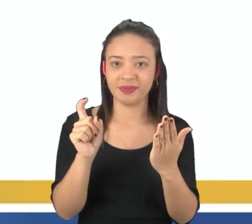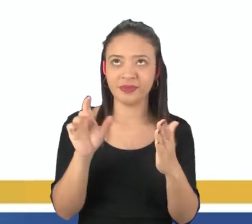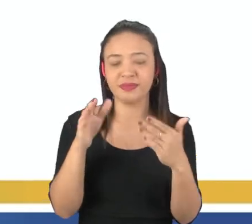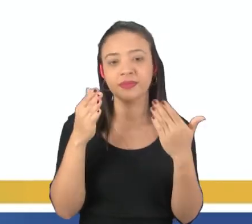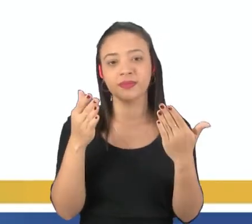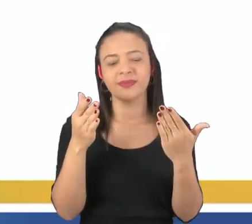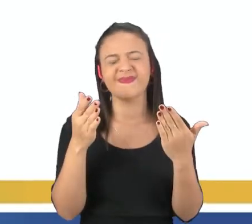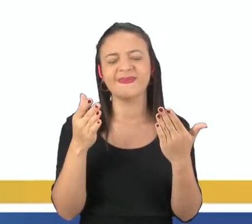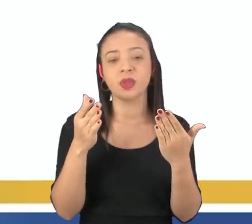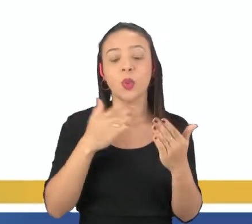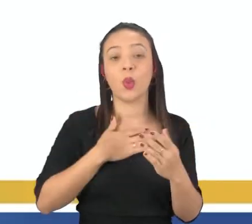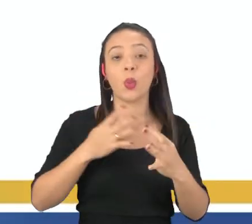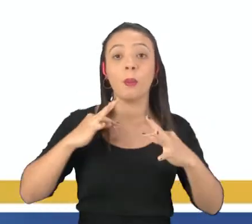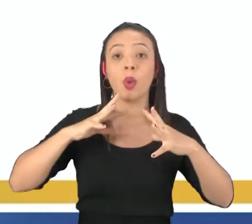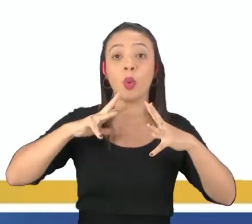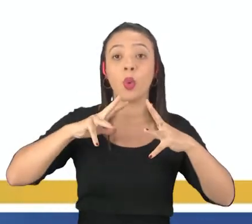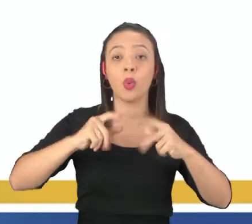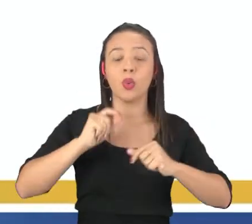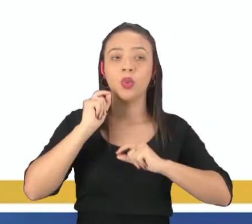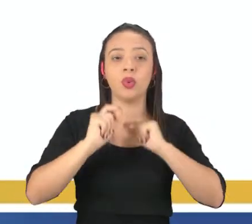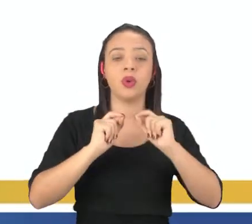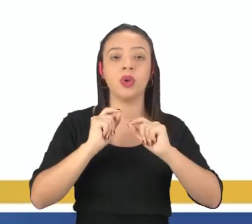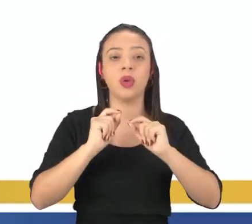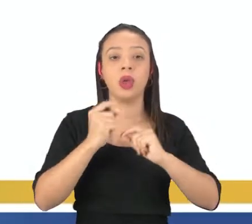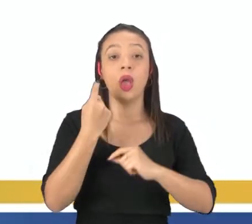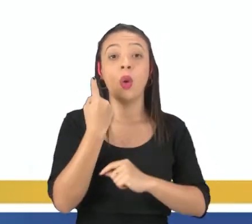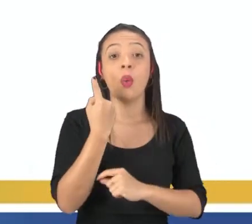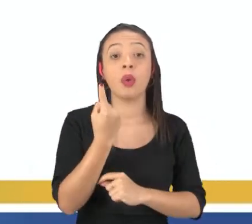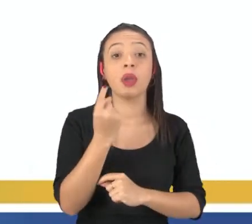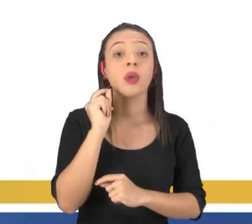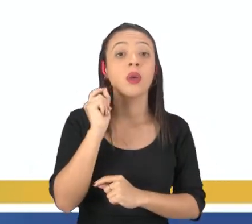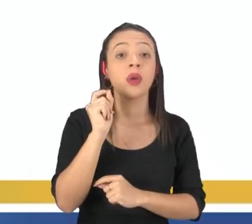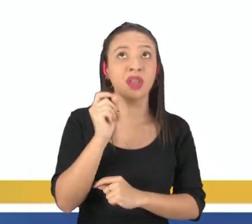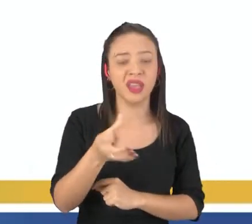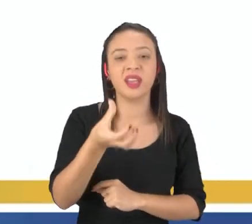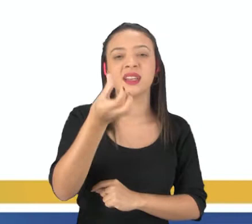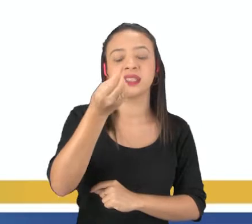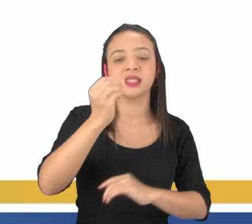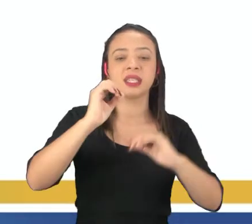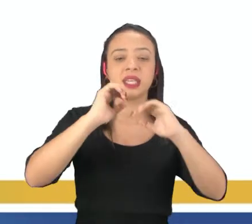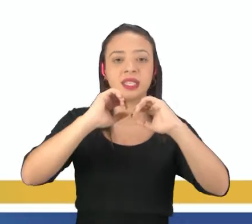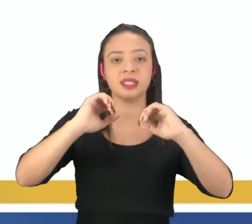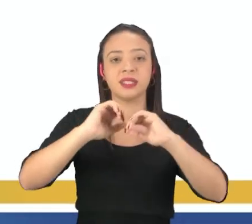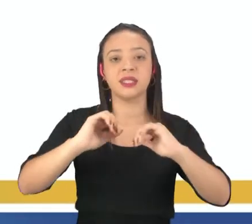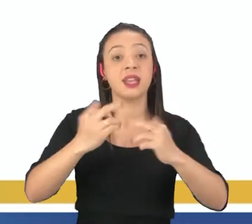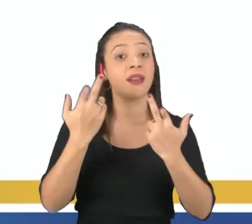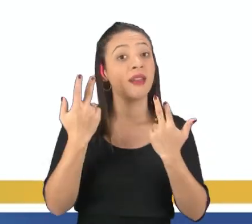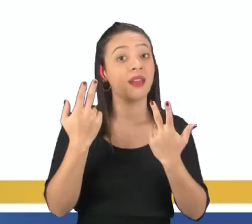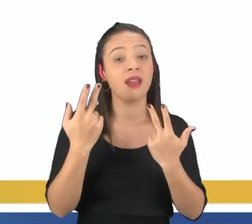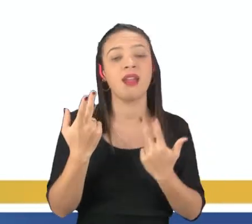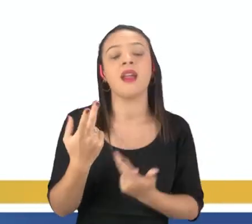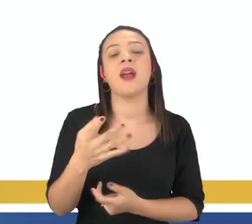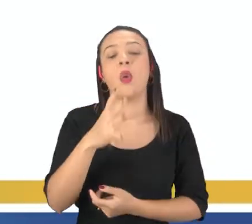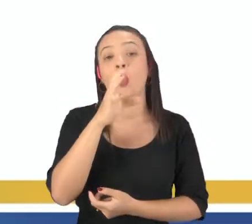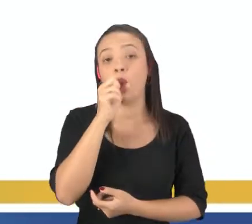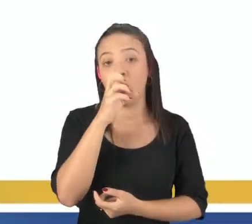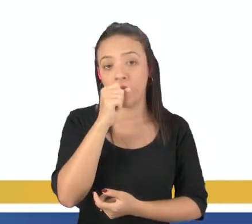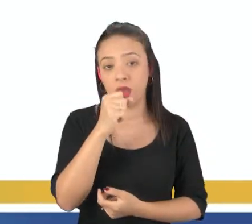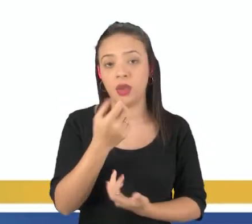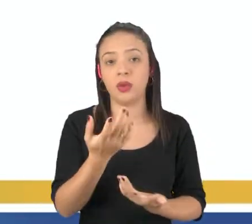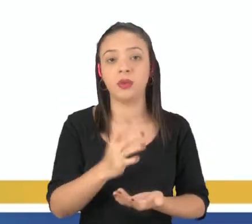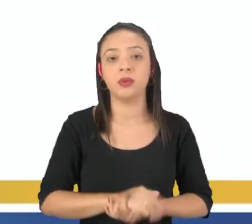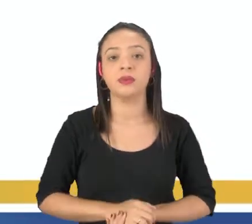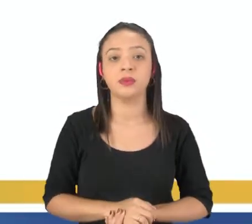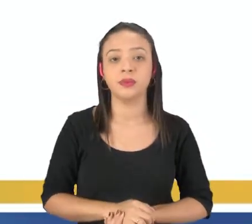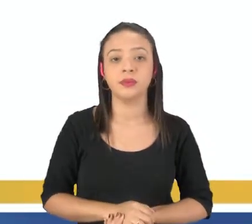o meu todo aqui que eu tenho é seis partes igual à da laranja que eu tive oito